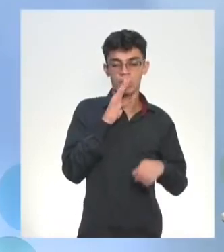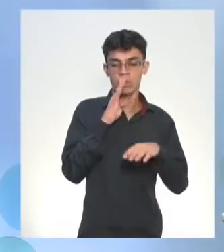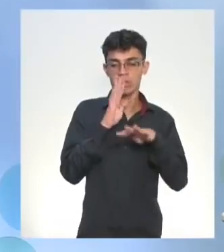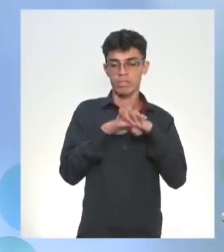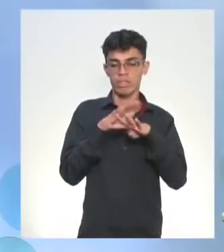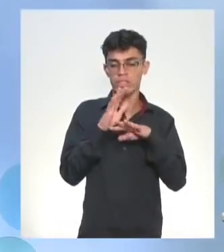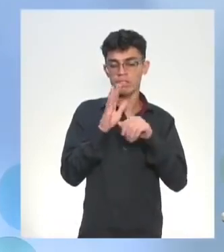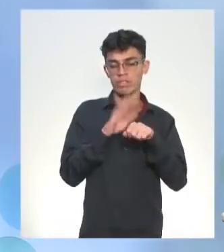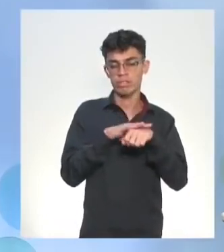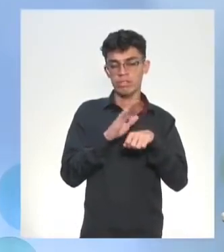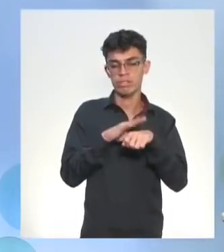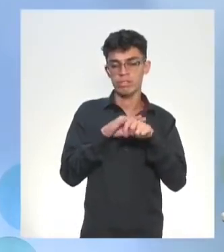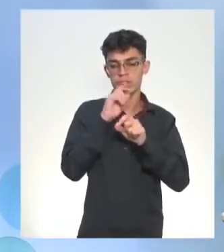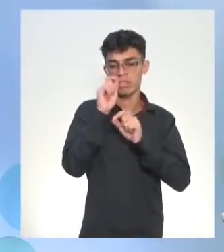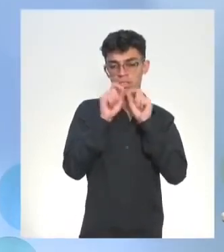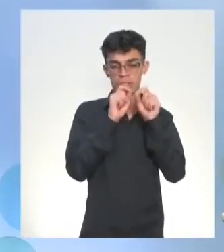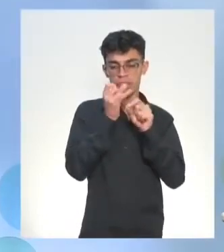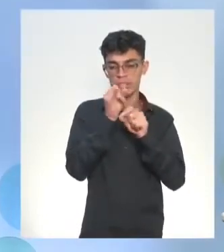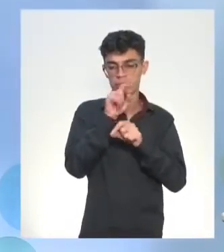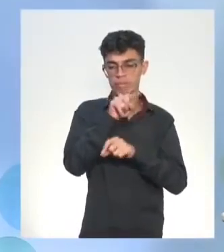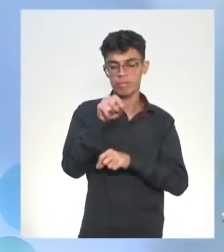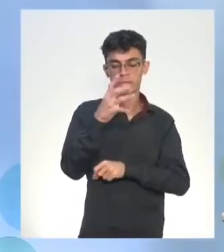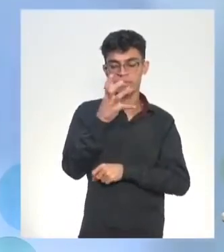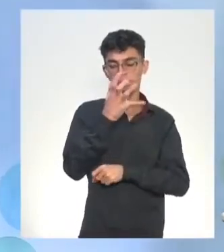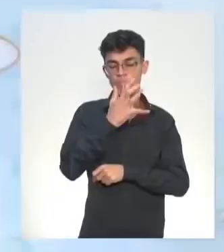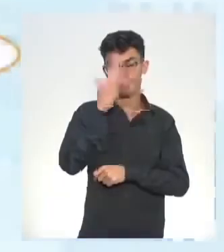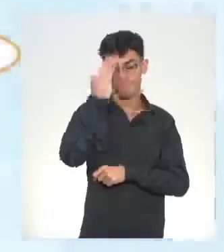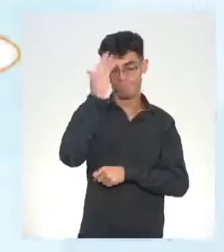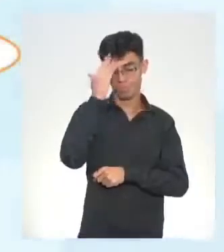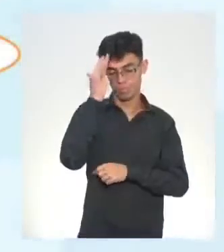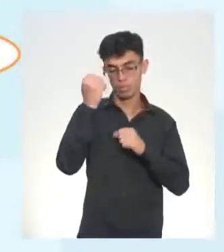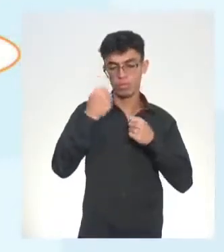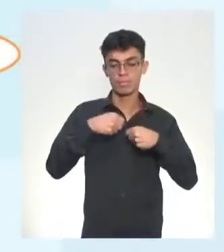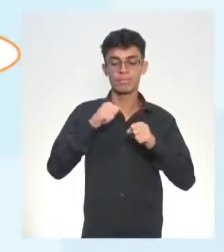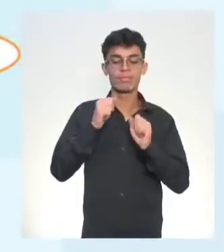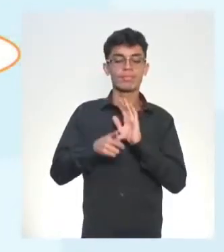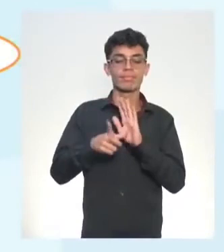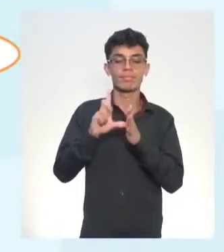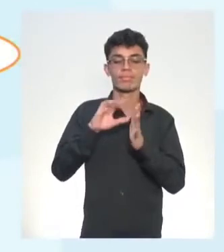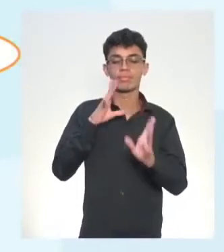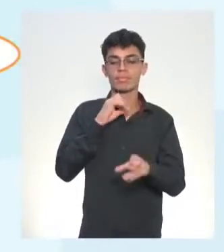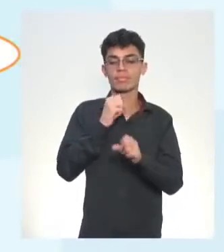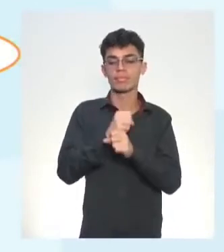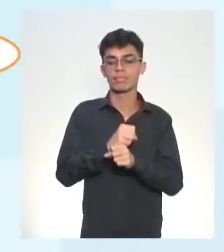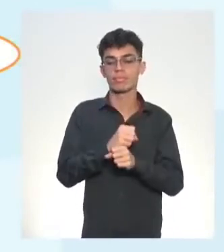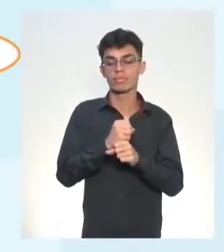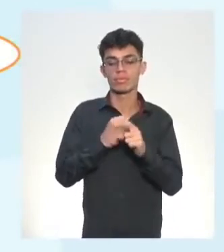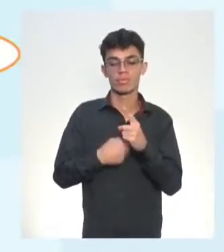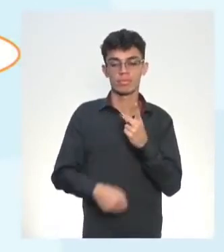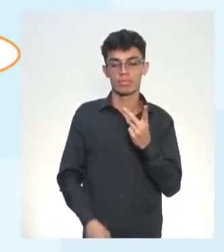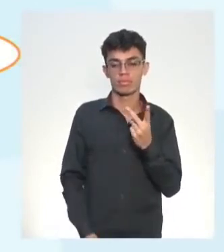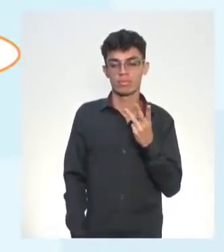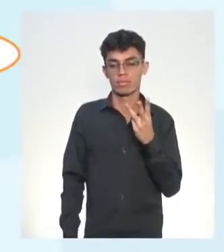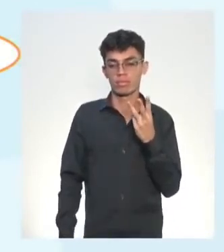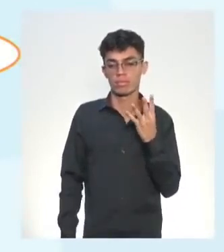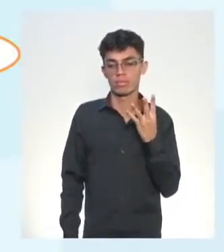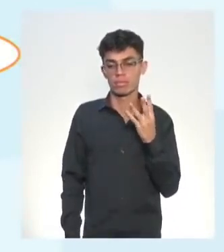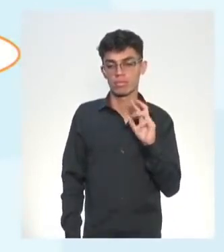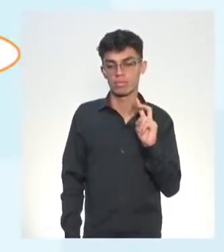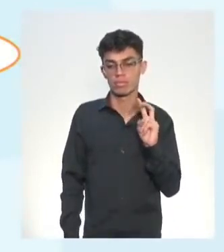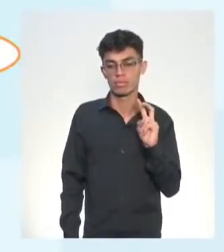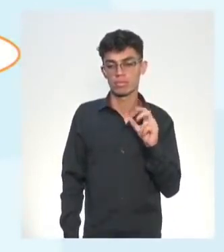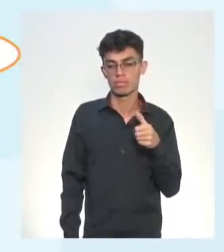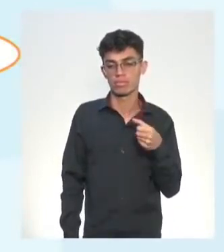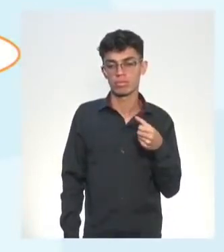eu quiser saber o perímetro, eu tenho que contar, não é isso? Então, vamos contar de novo. Olha lá, ó. 1, 2, 3, 4, 5, 6, 7,